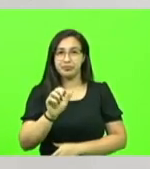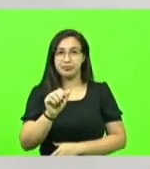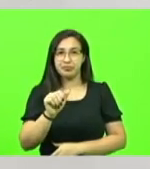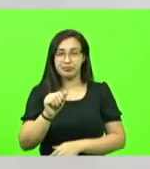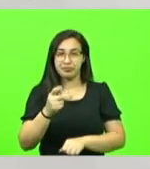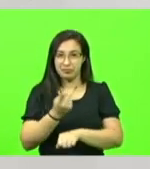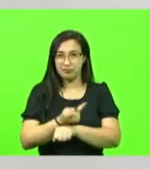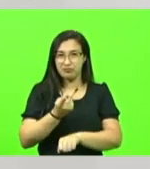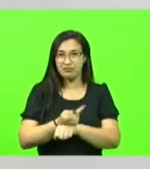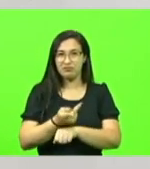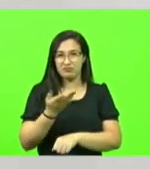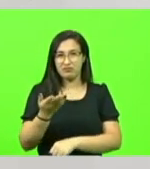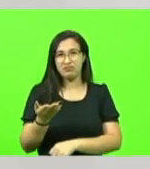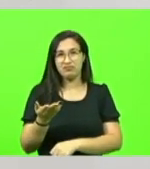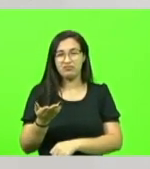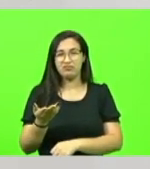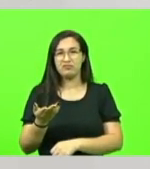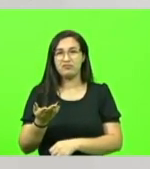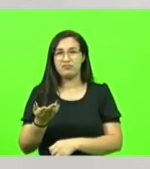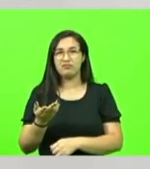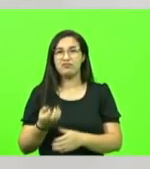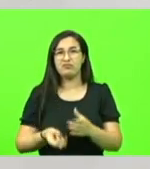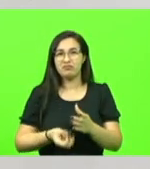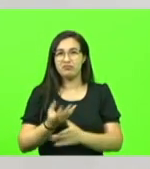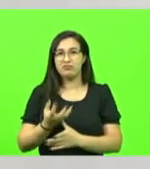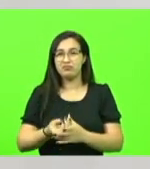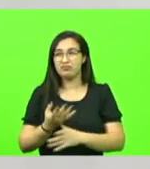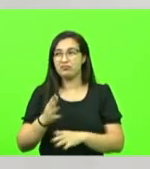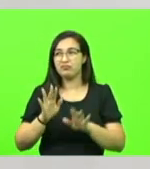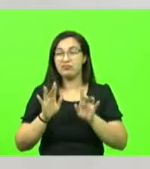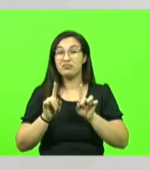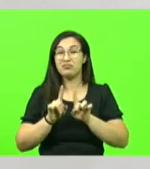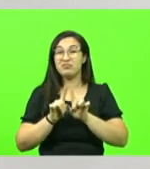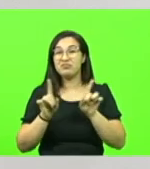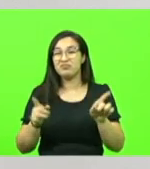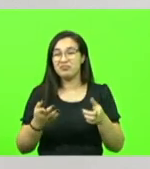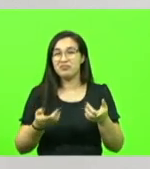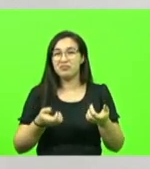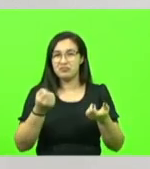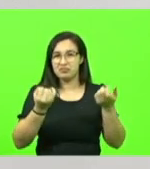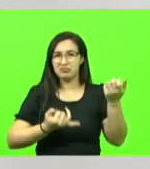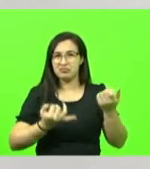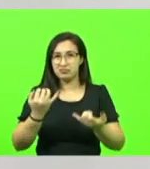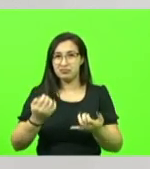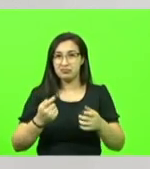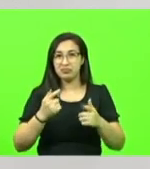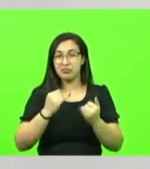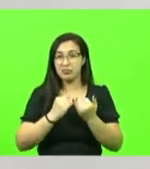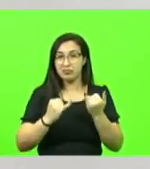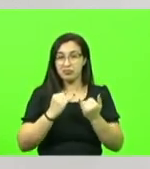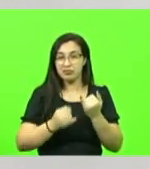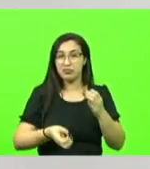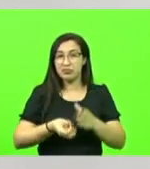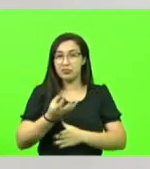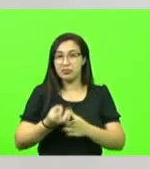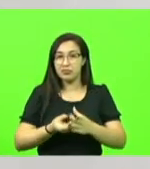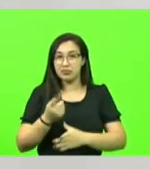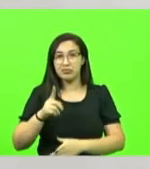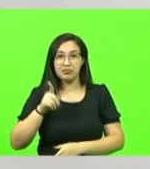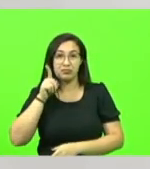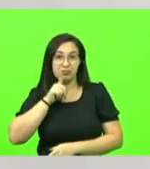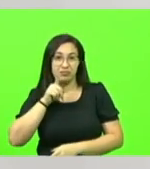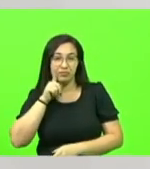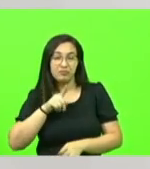ele produz aço no mundo inteiro, e ele dizia que metade da produção dele estava nos Estados Unidos, metade da produção aqui no